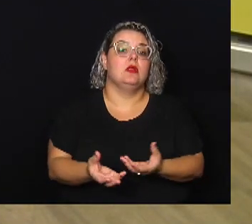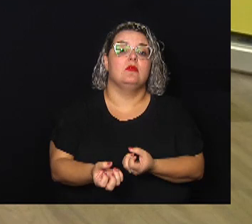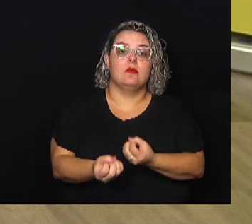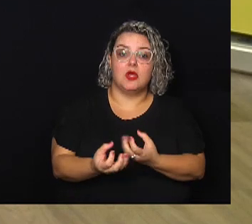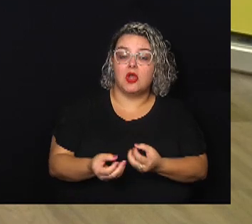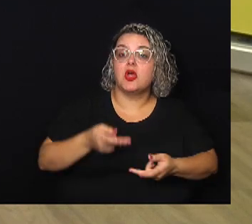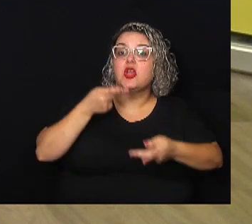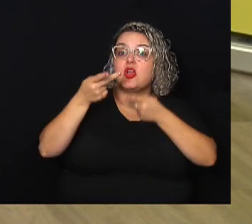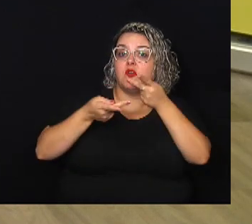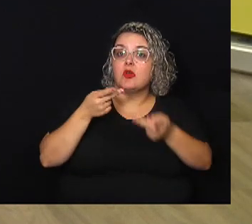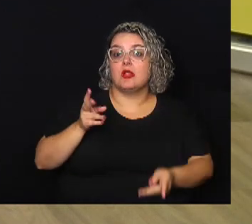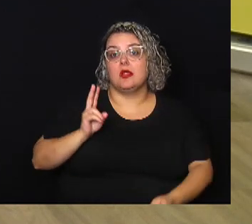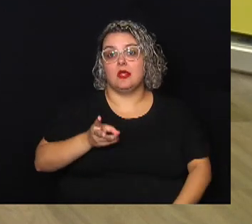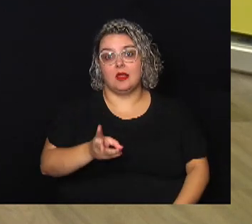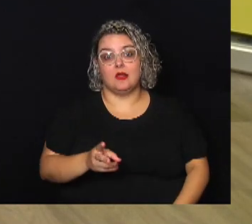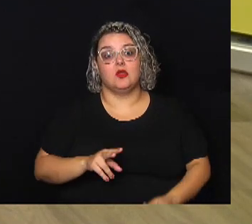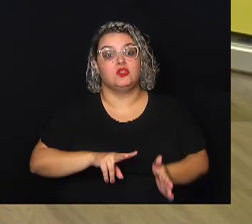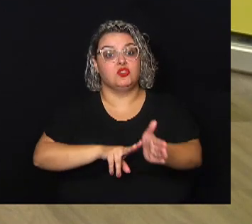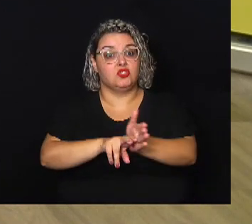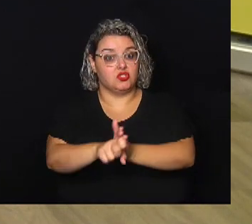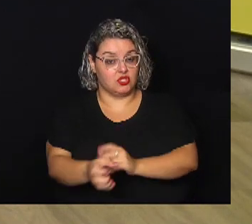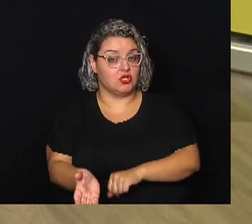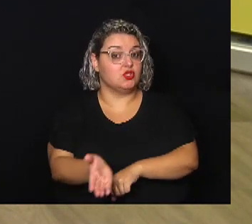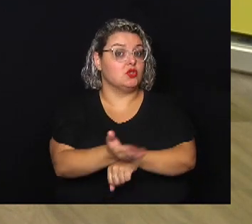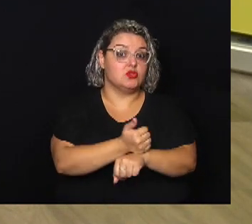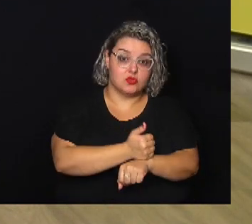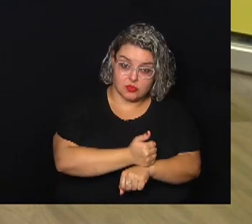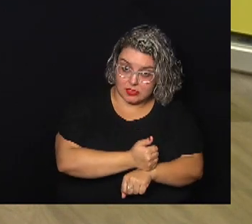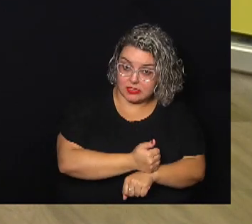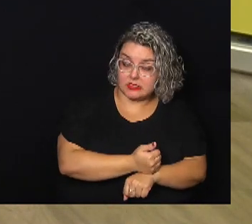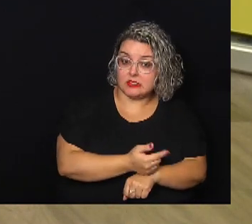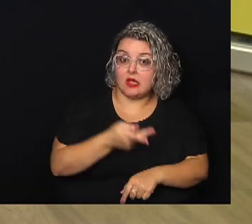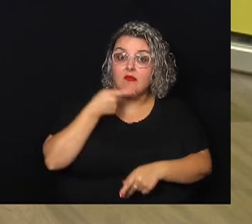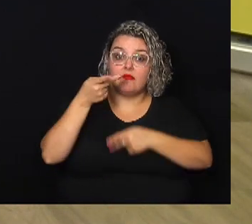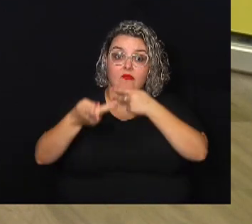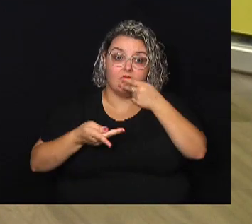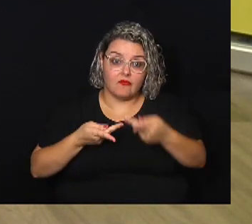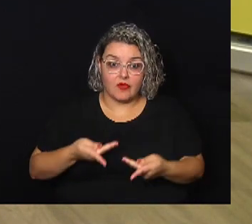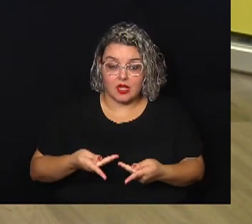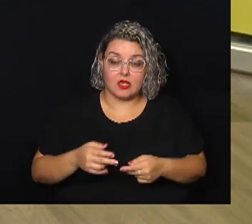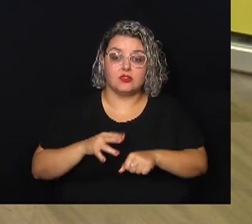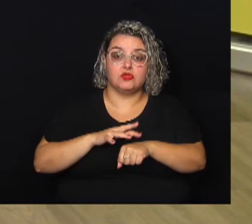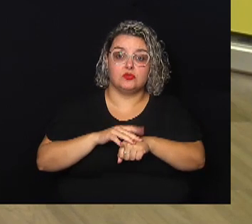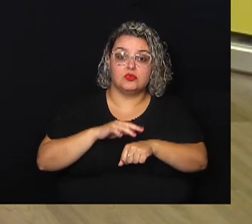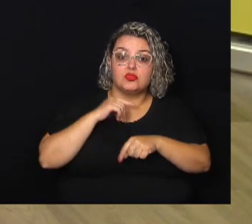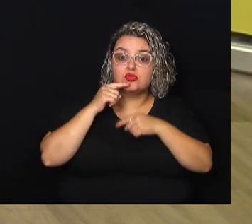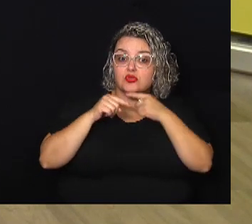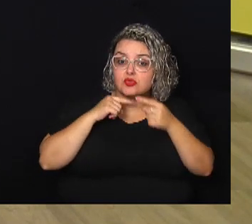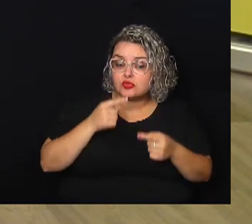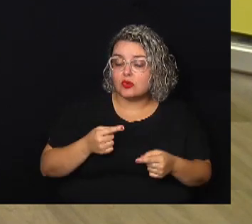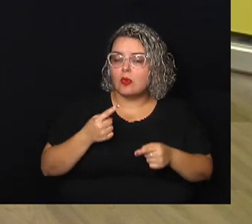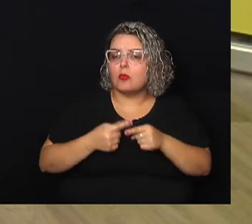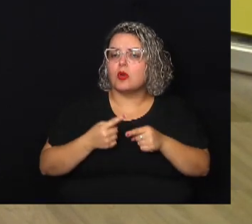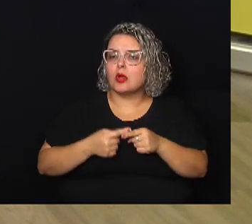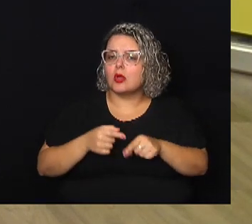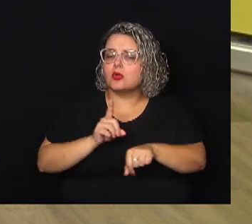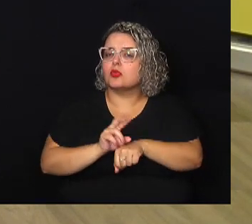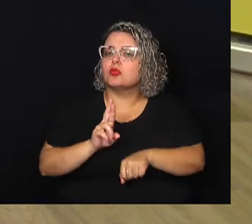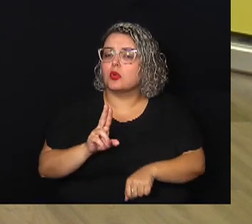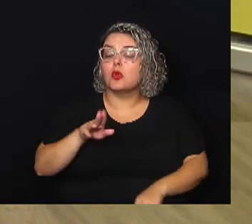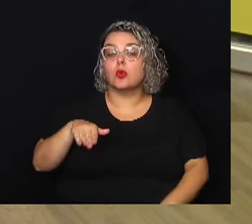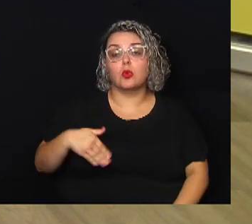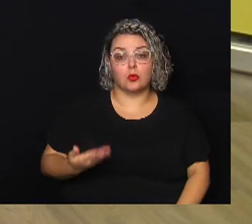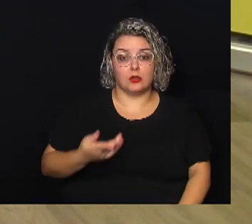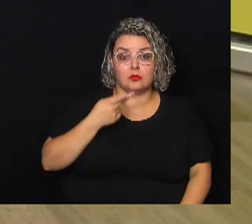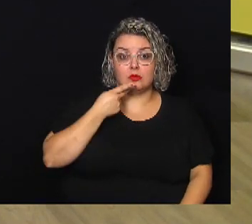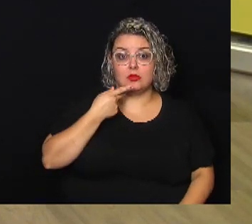falar sempre, né? De diagnóstico precoce, né? Falar sobre essa doença, tirar dúvidas, né? Porque, doutor, quando a gente fala de